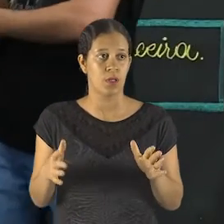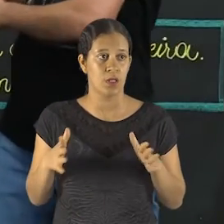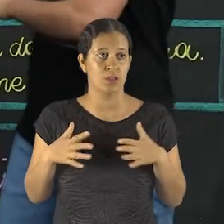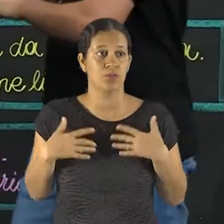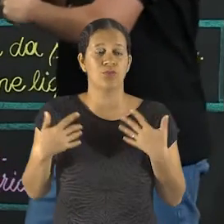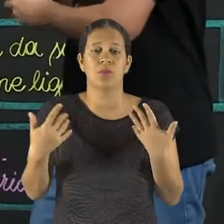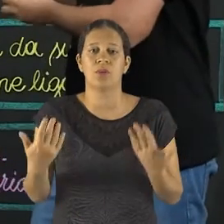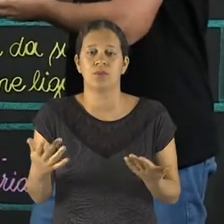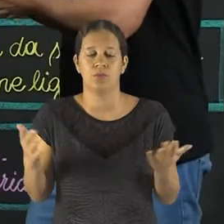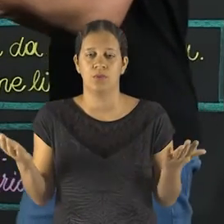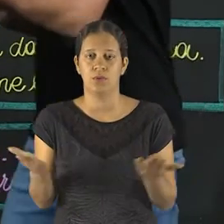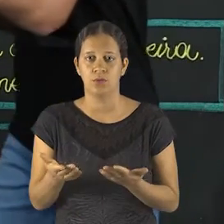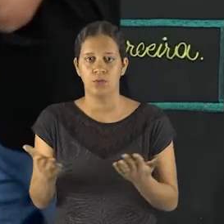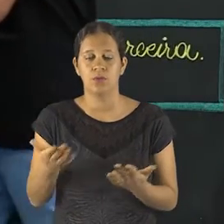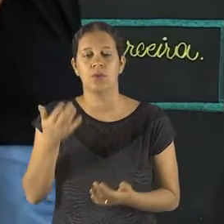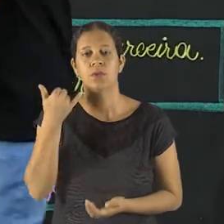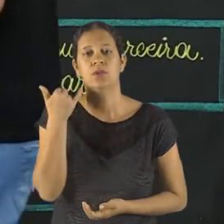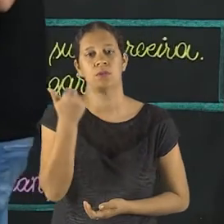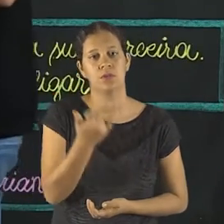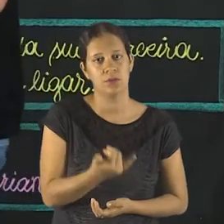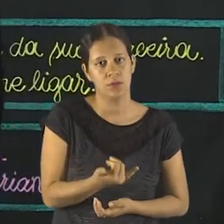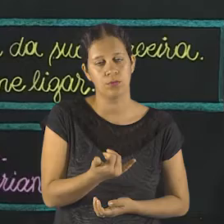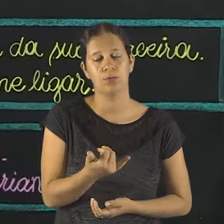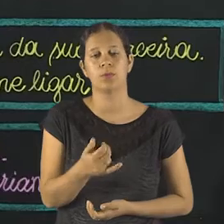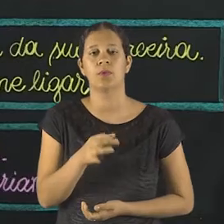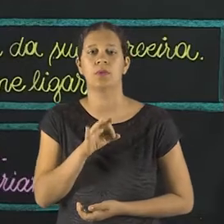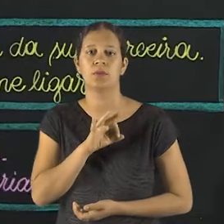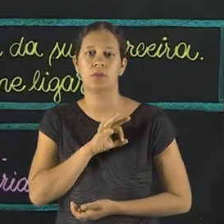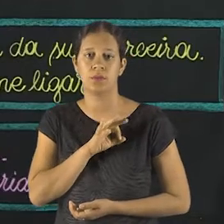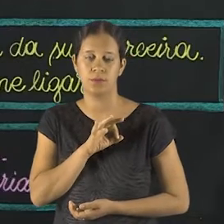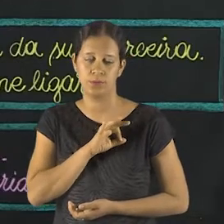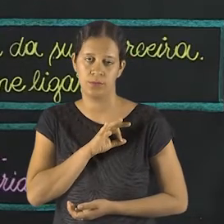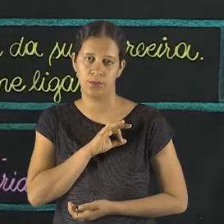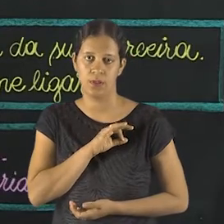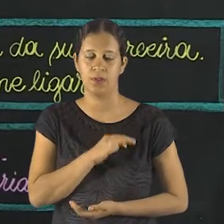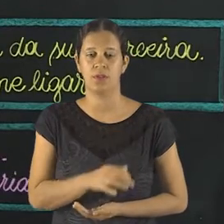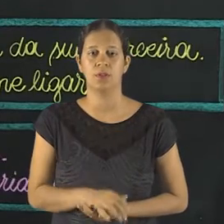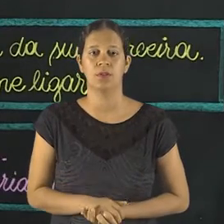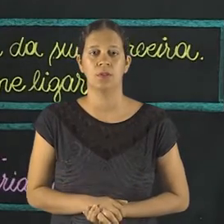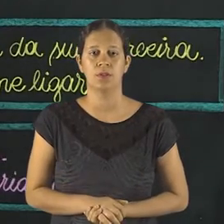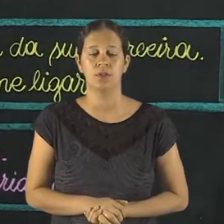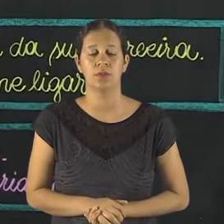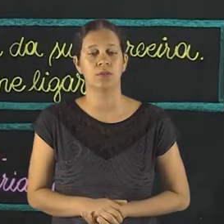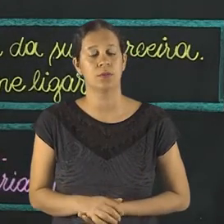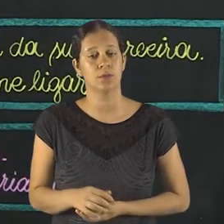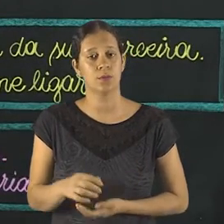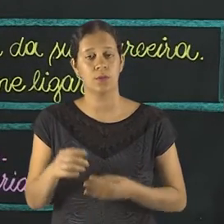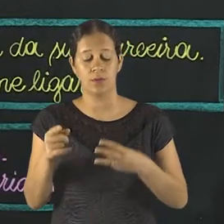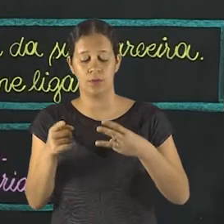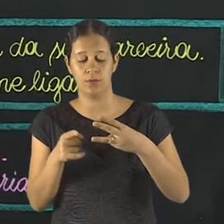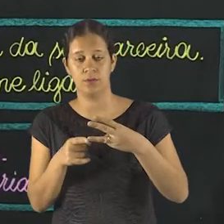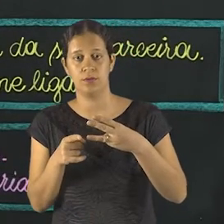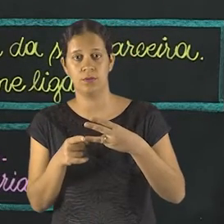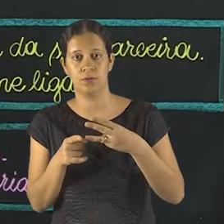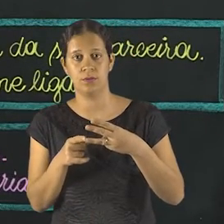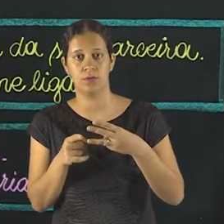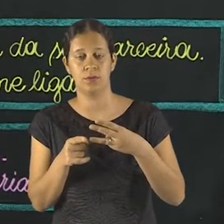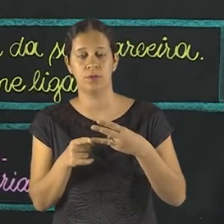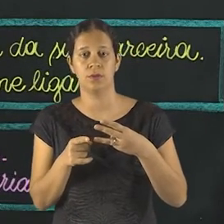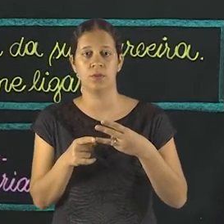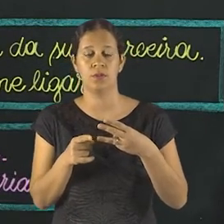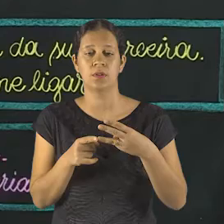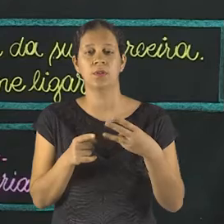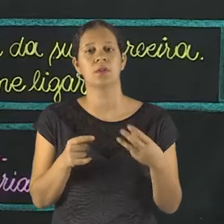Assustado com a situação, ligou para a polícia. Fiz questão de colocar um exemplo no particípio, indicando